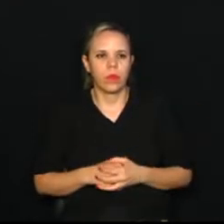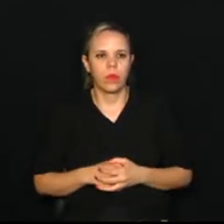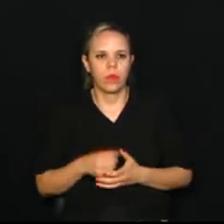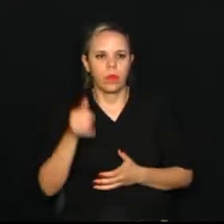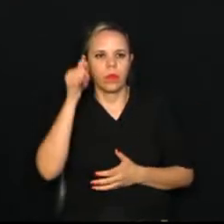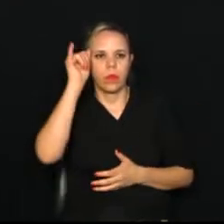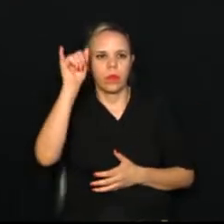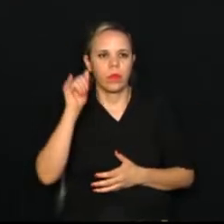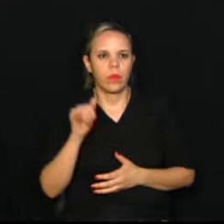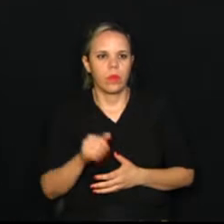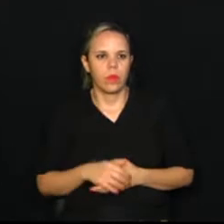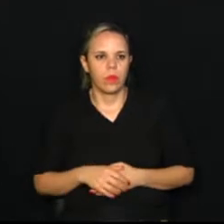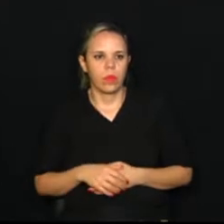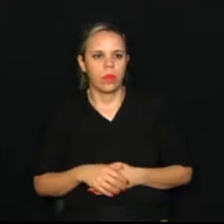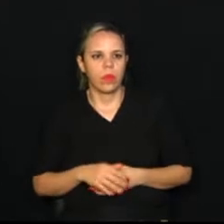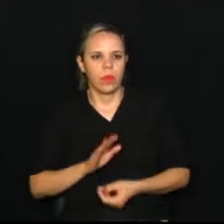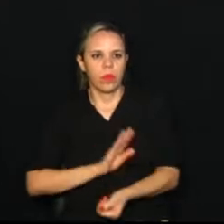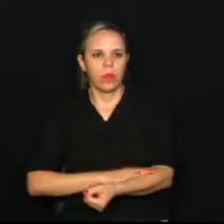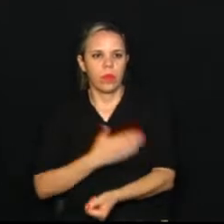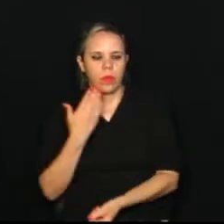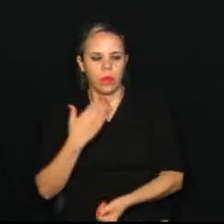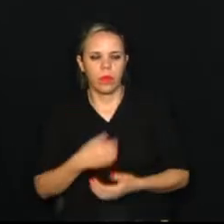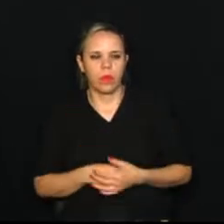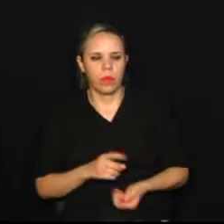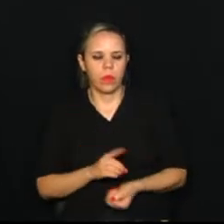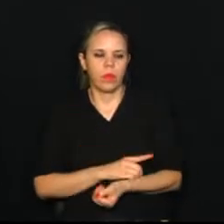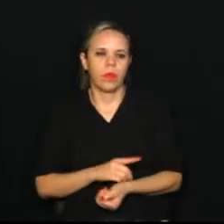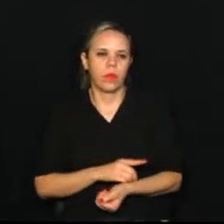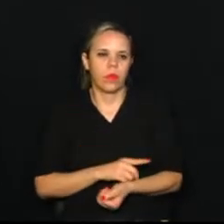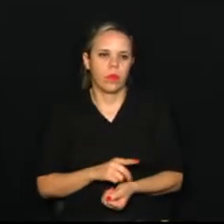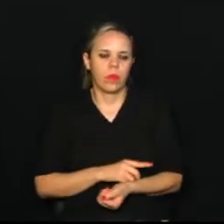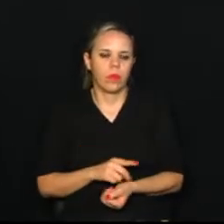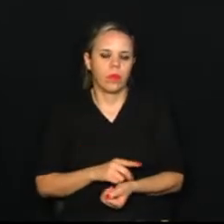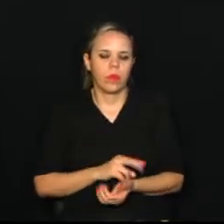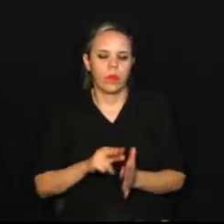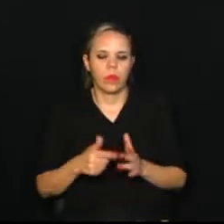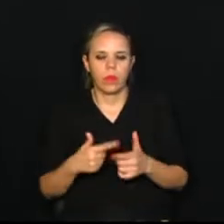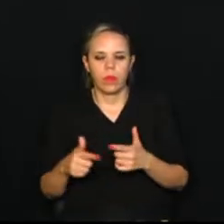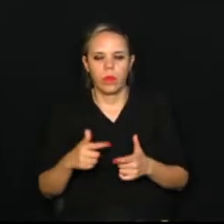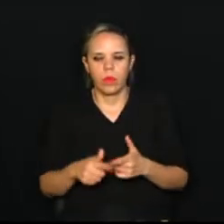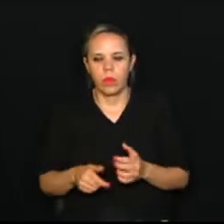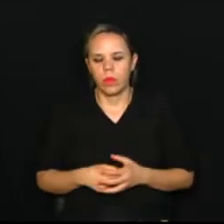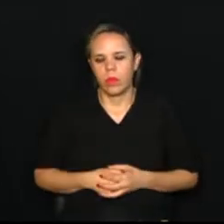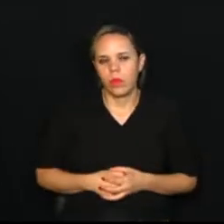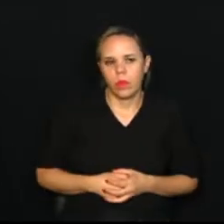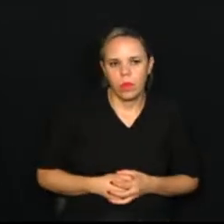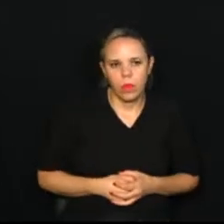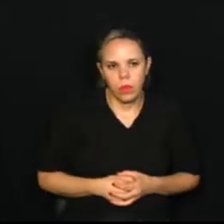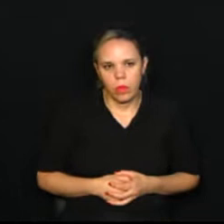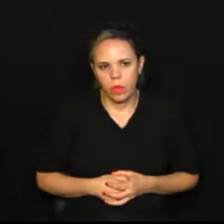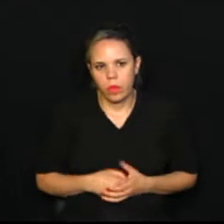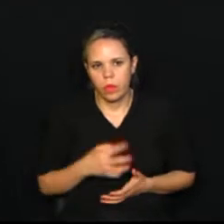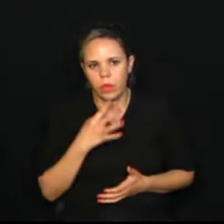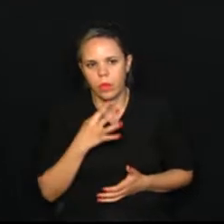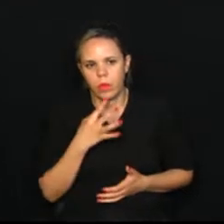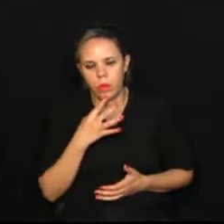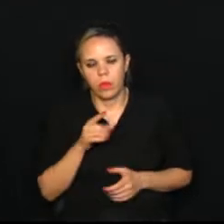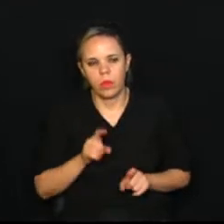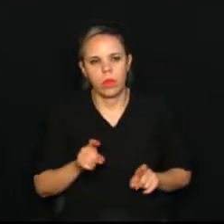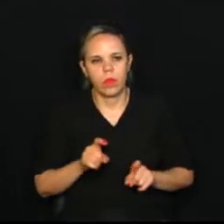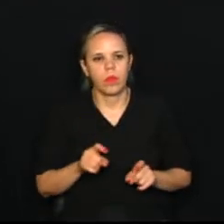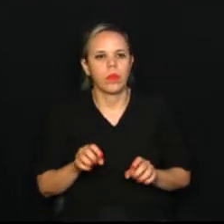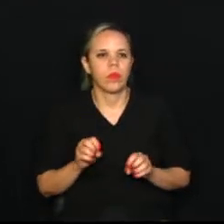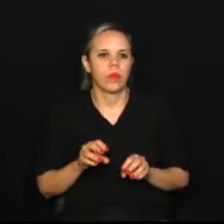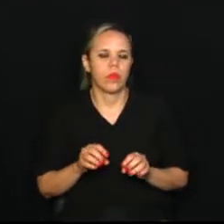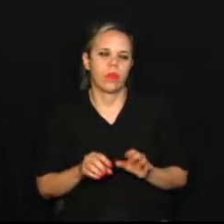evitar pressão alta, diabetes e uma série de problemas. Quando você conhece as informações,